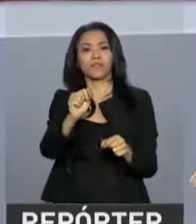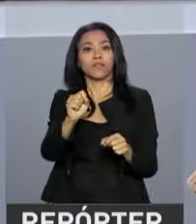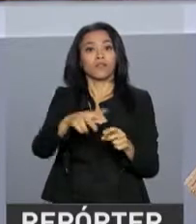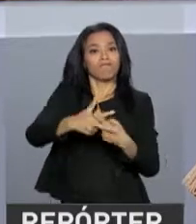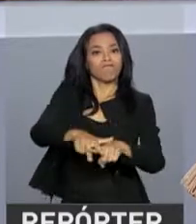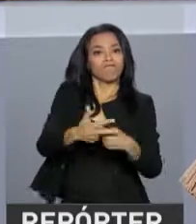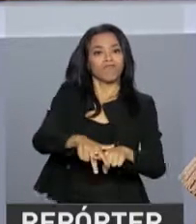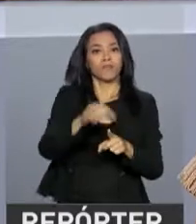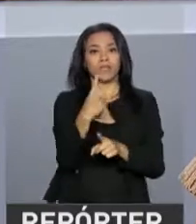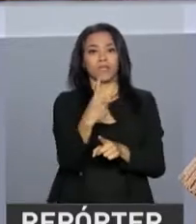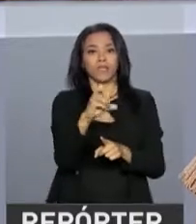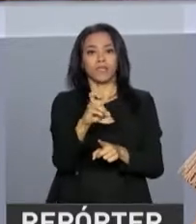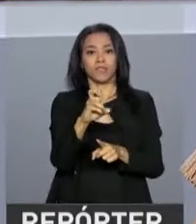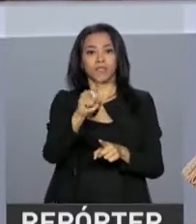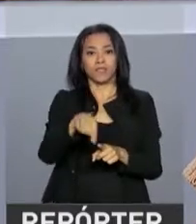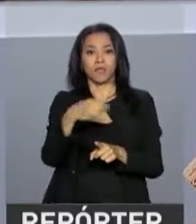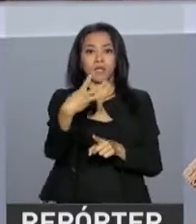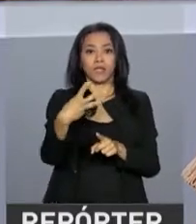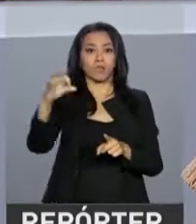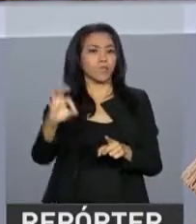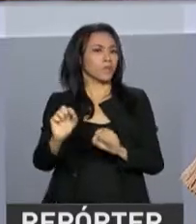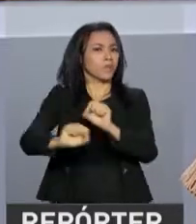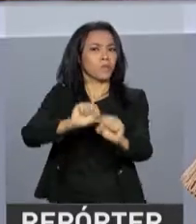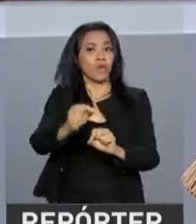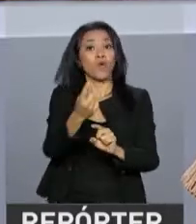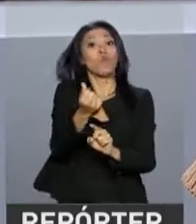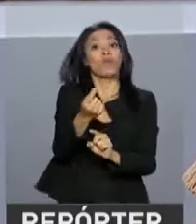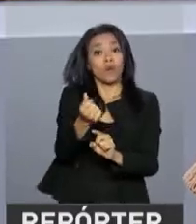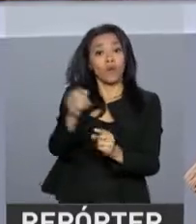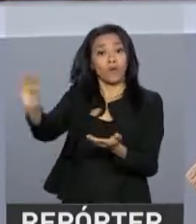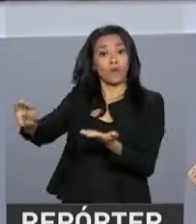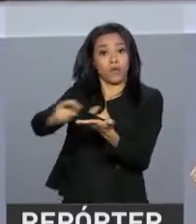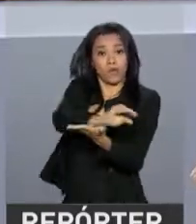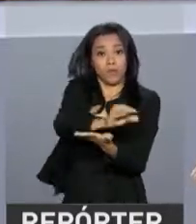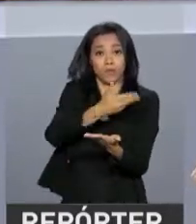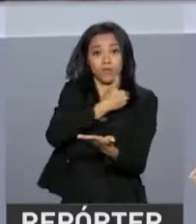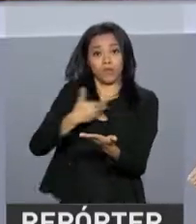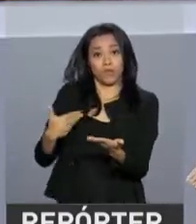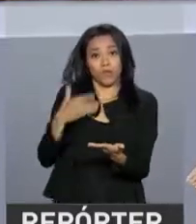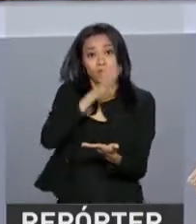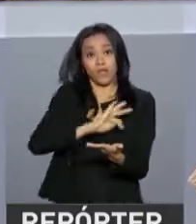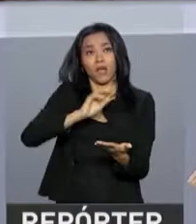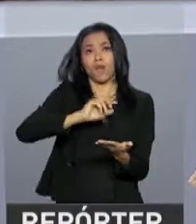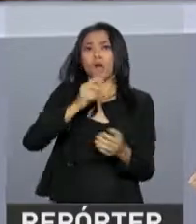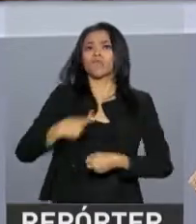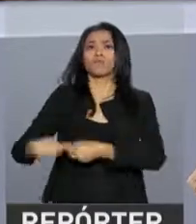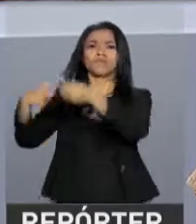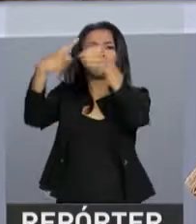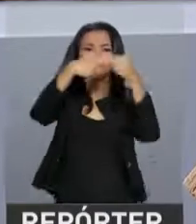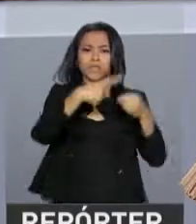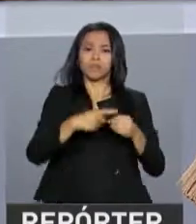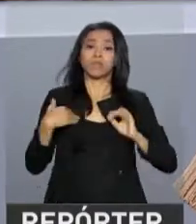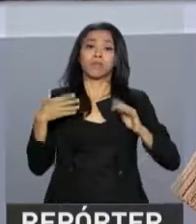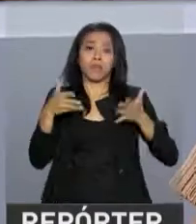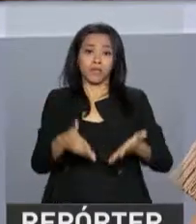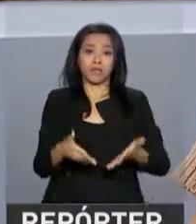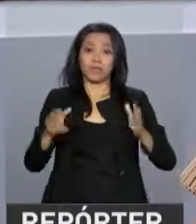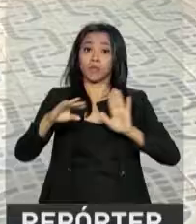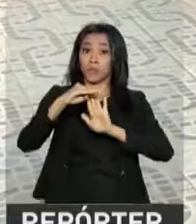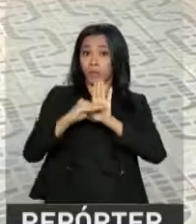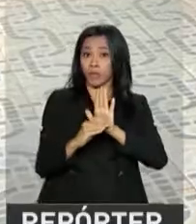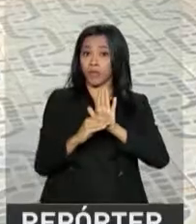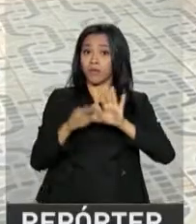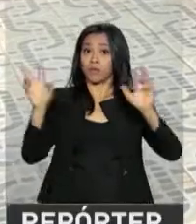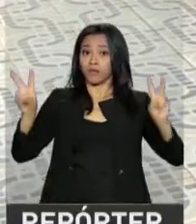em 15,3 por cento o valor repassado pelo governo federal aos municípios participantes do programa criança feliz